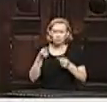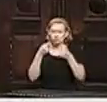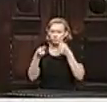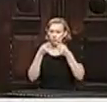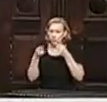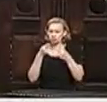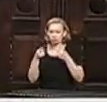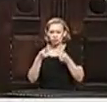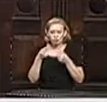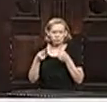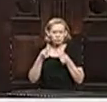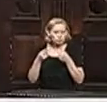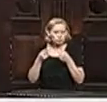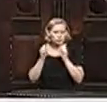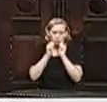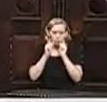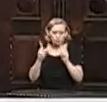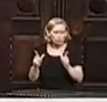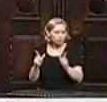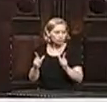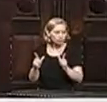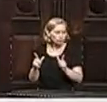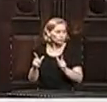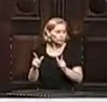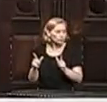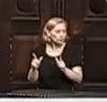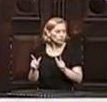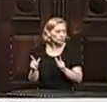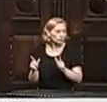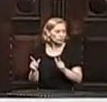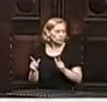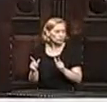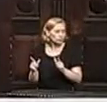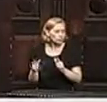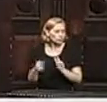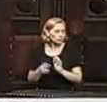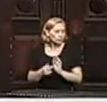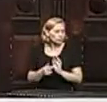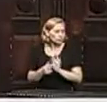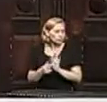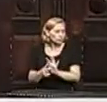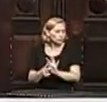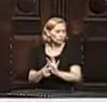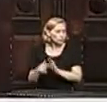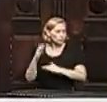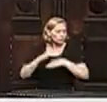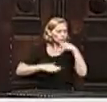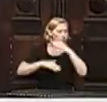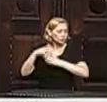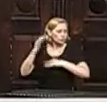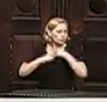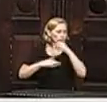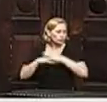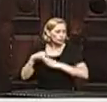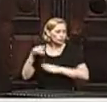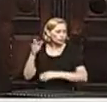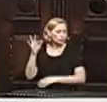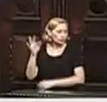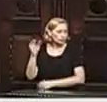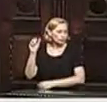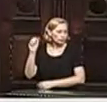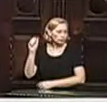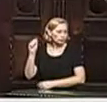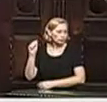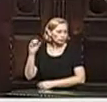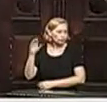aqui na Assembleia, tenha sido realizado um ato pelos profissionais da FAETEC nas escadarias